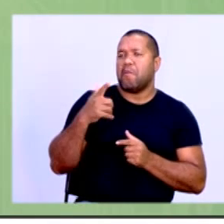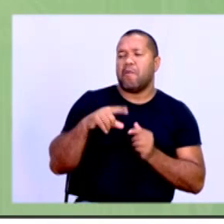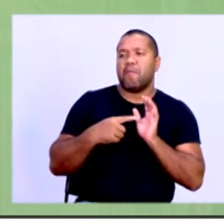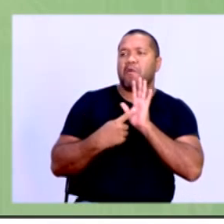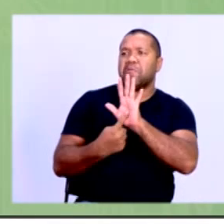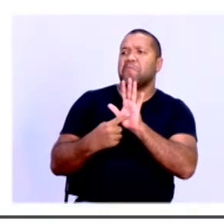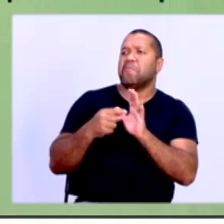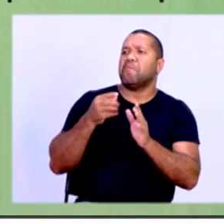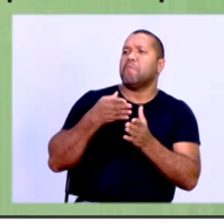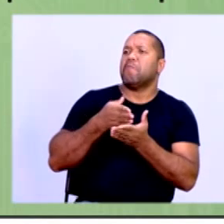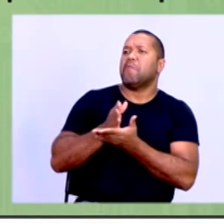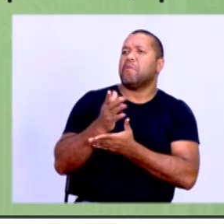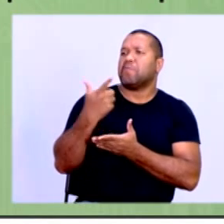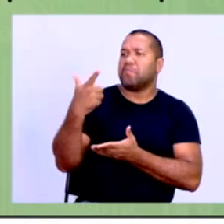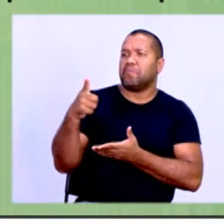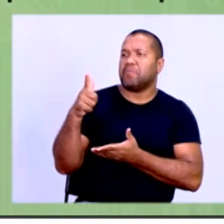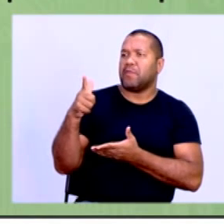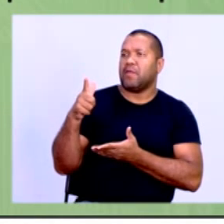não existe,